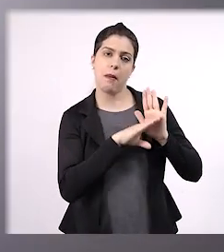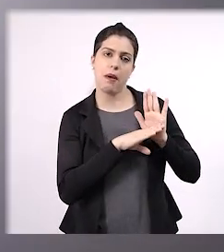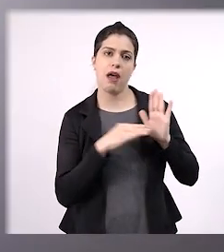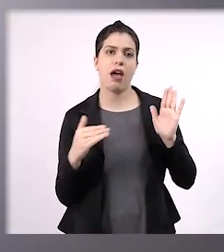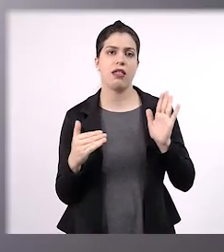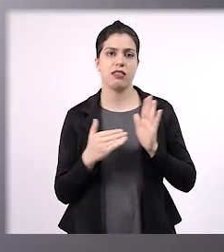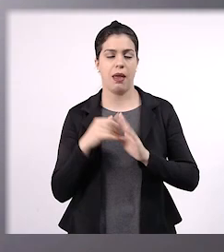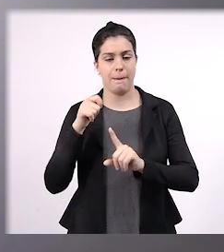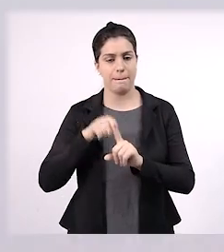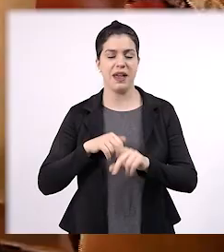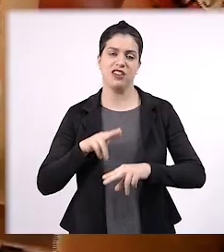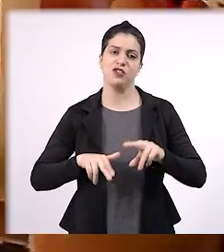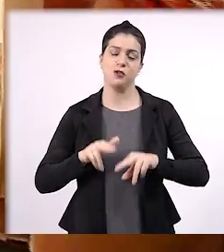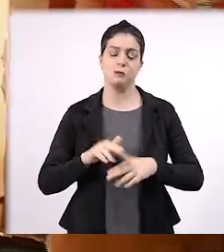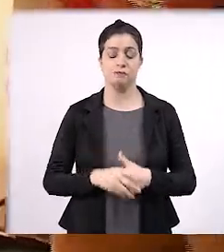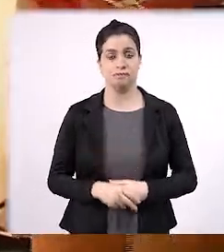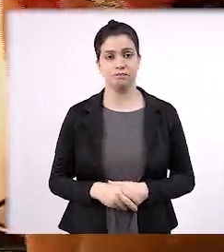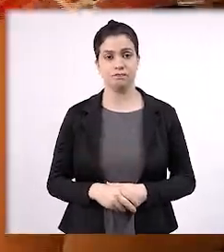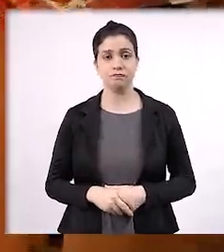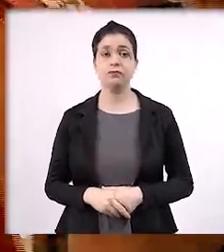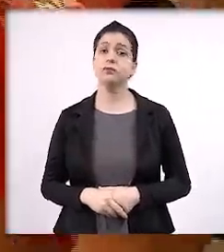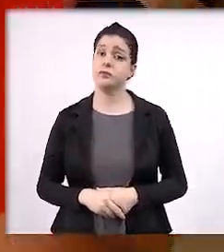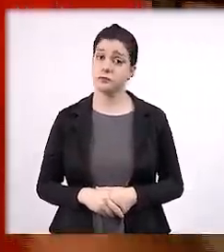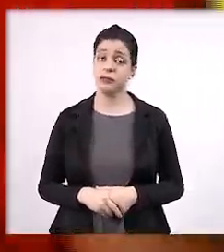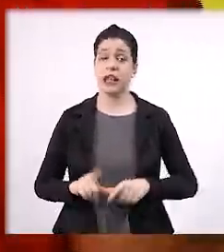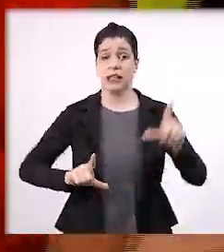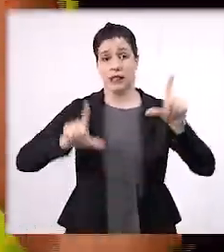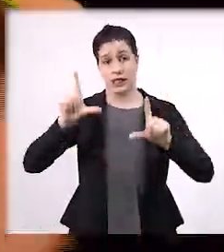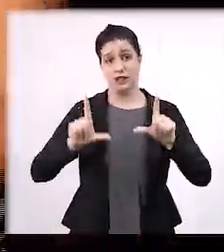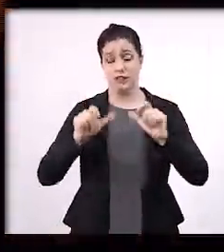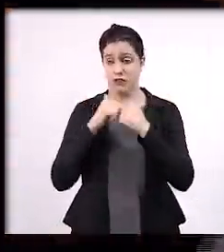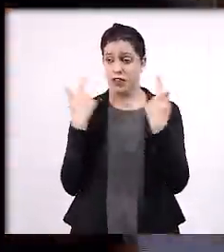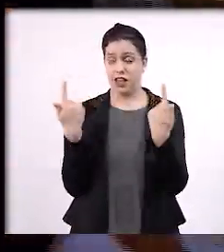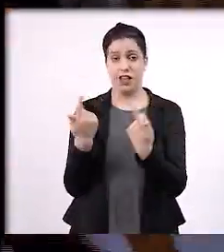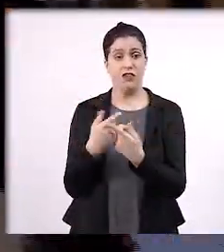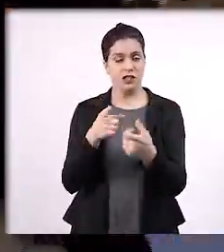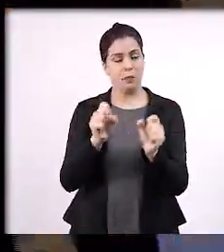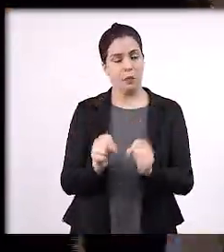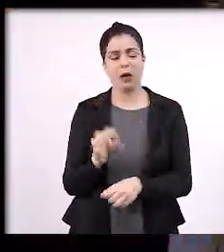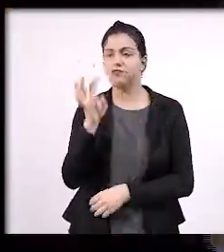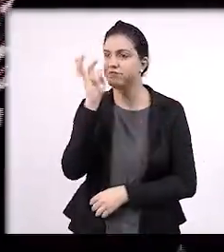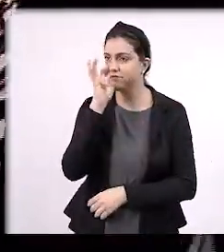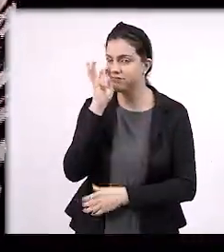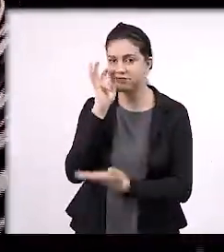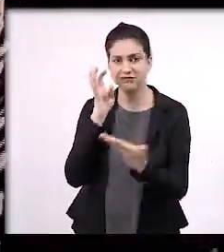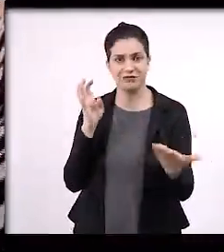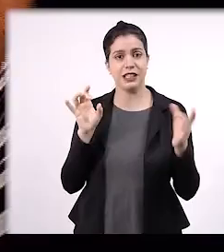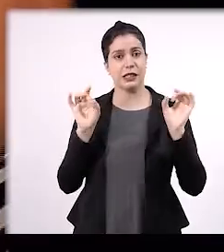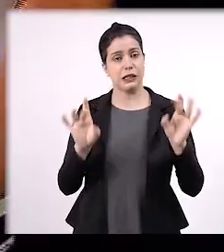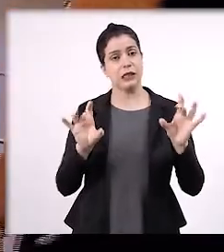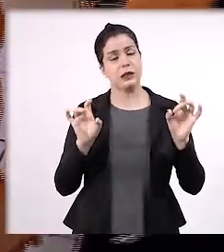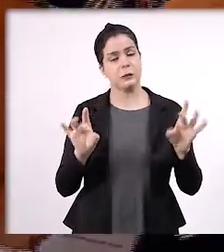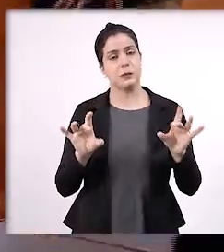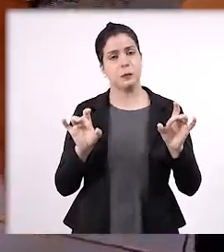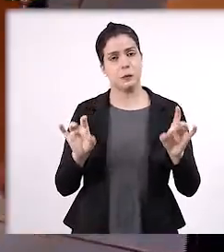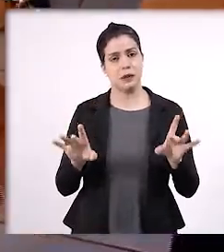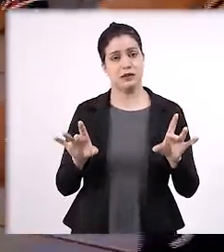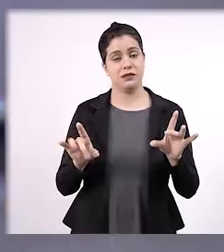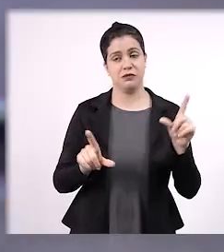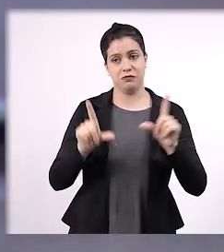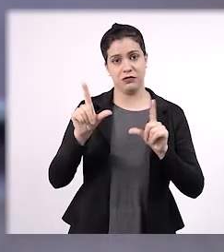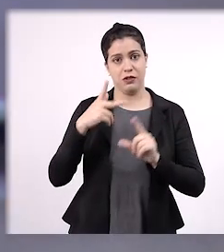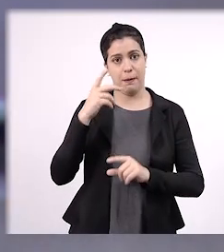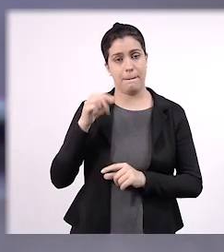julho. E dando início a esta campanha na TV Alemes, você poderá conferir uma edição especial do programa Ponto de Vista,